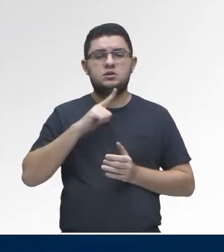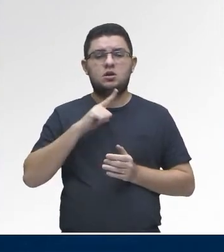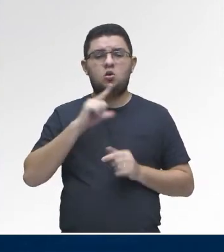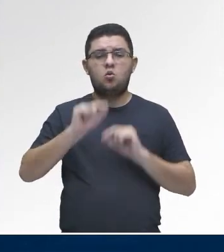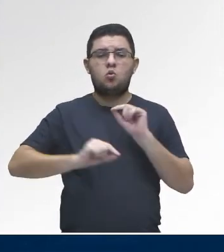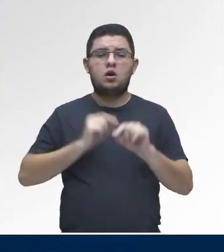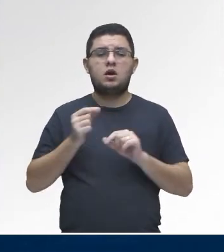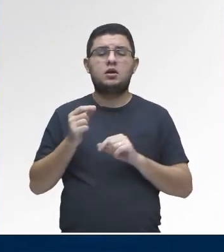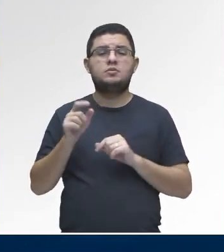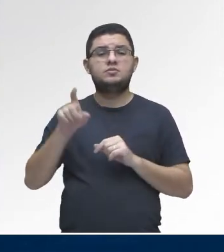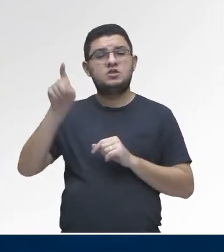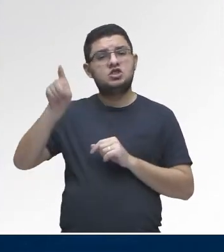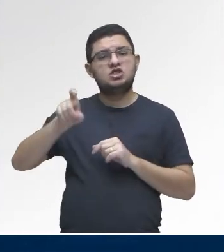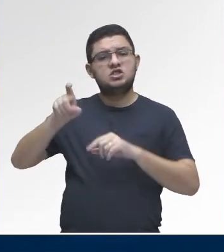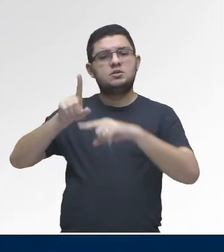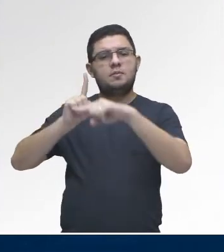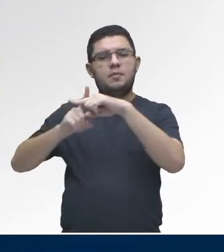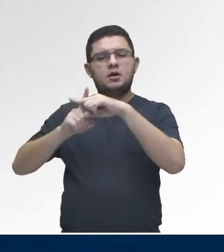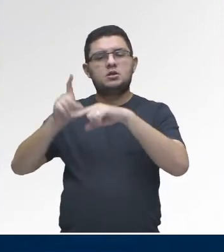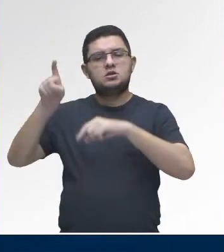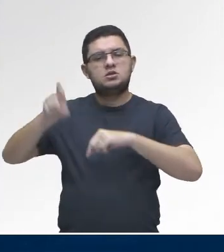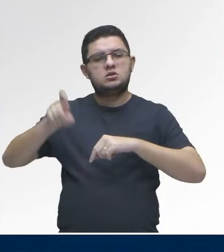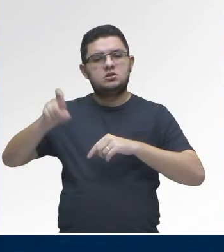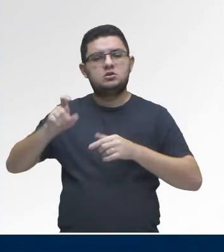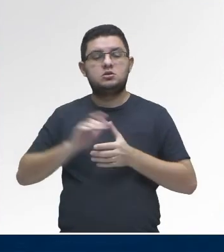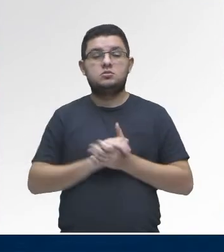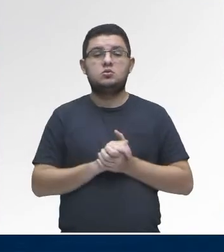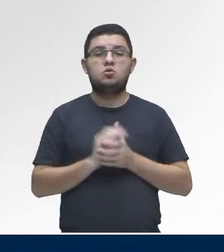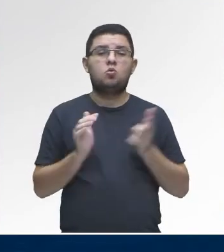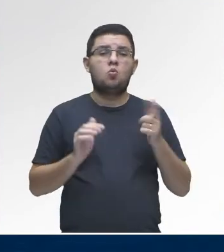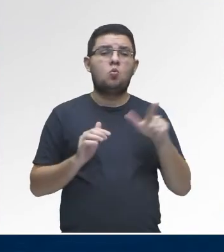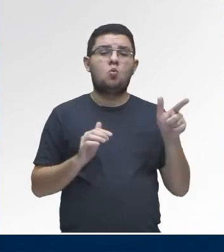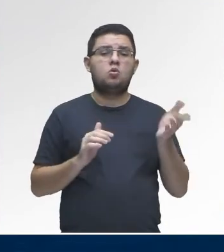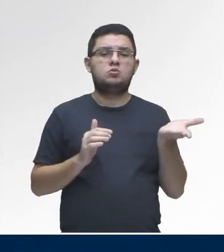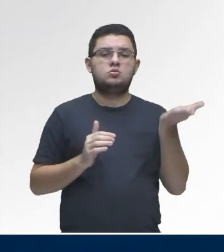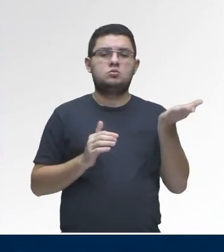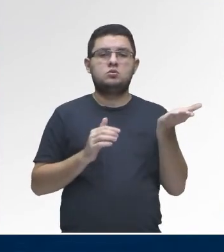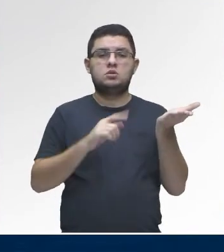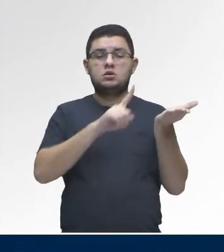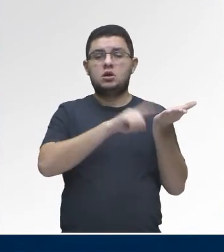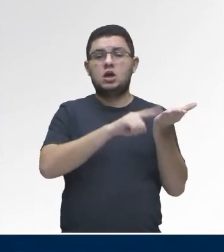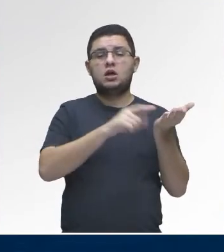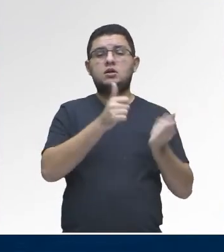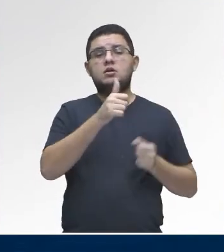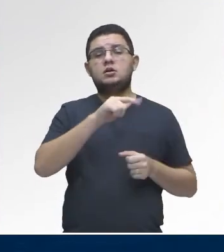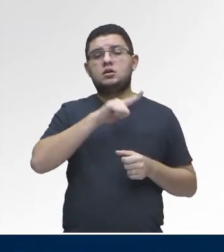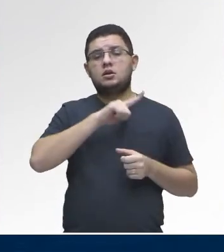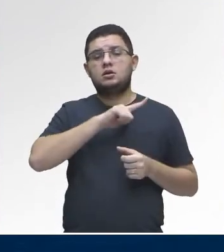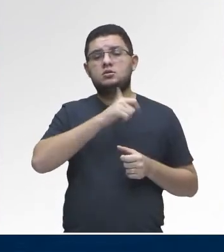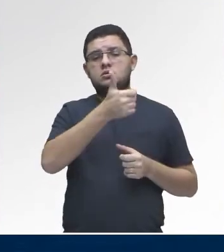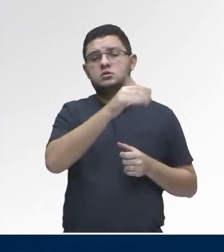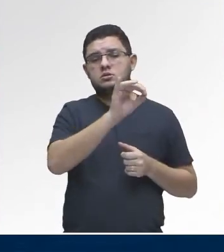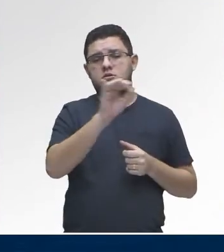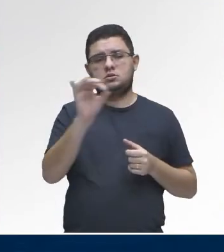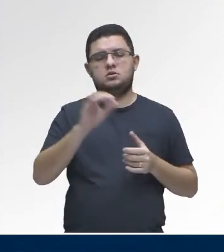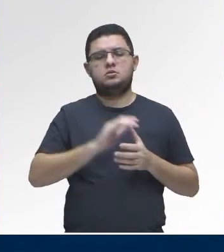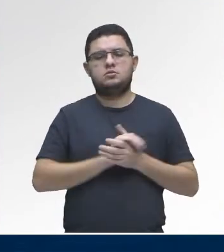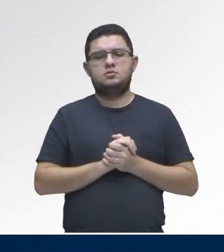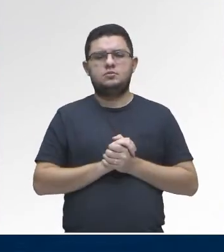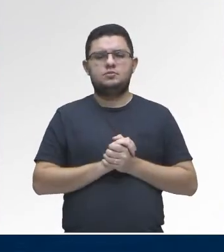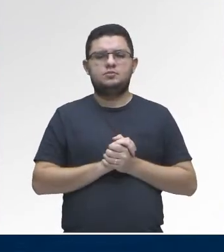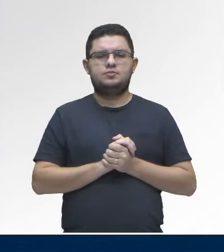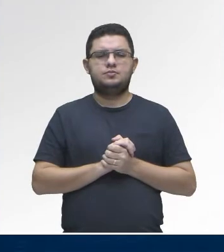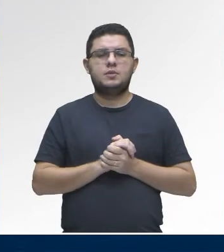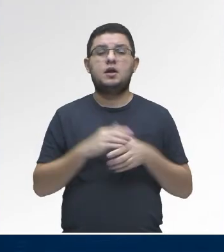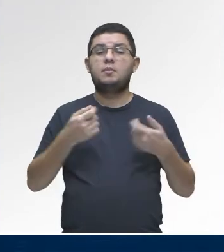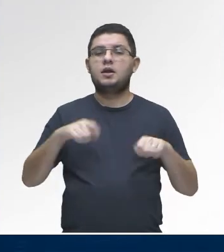mais x e do outro lado eu tenho 100. Para que seja uma equação, a gente tem que